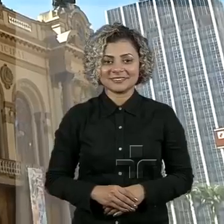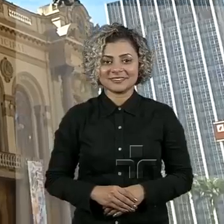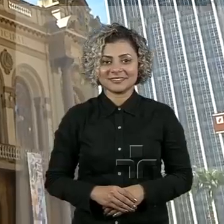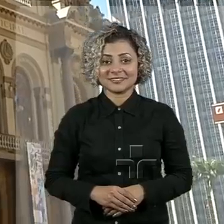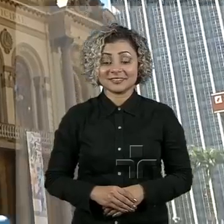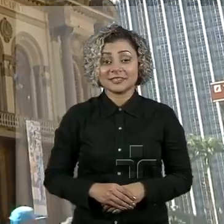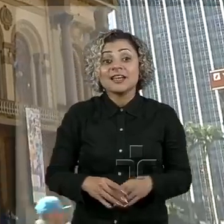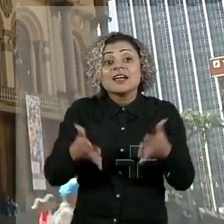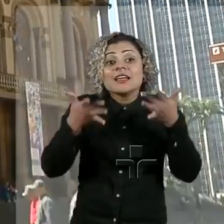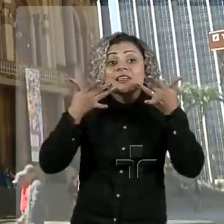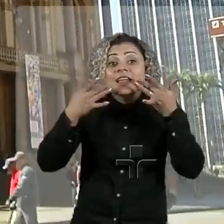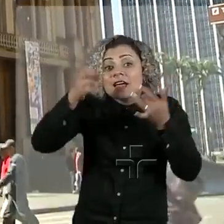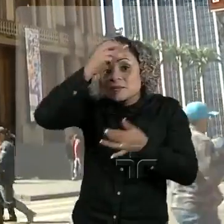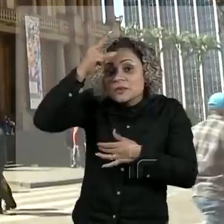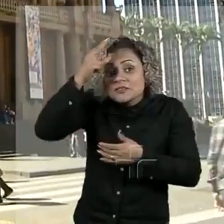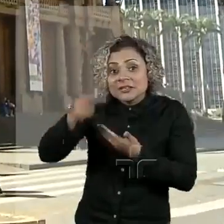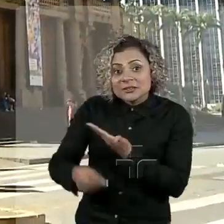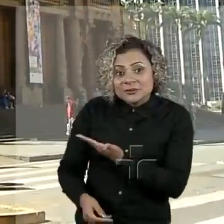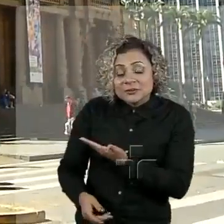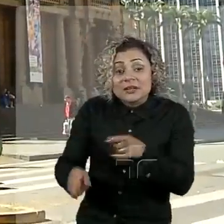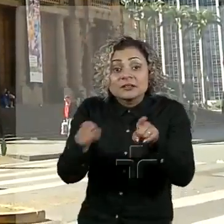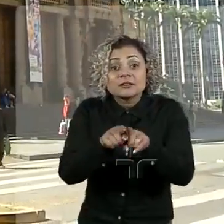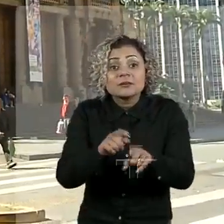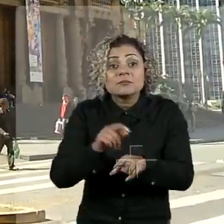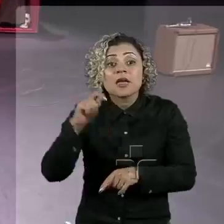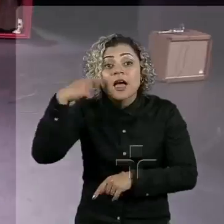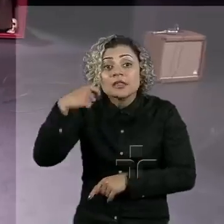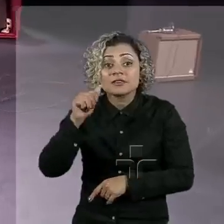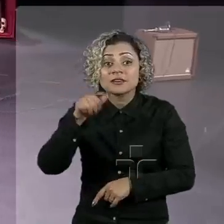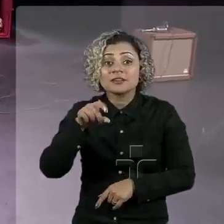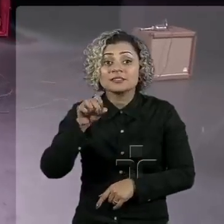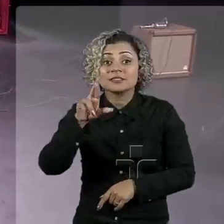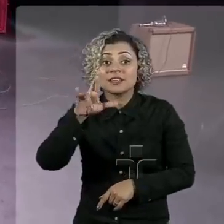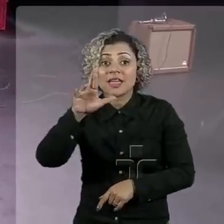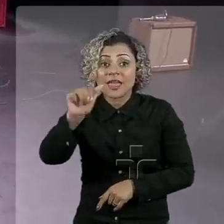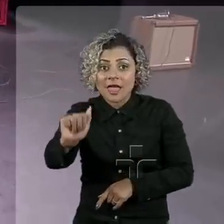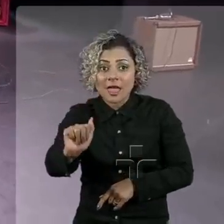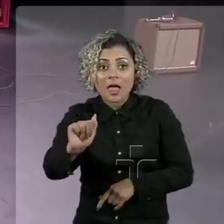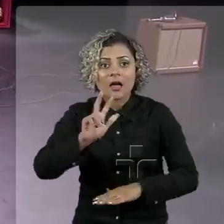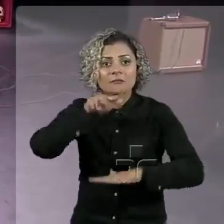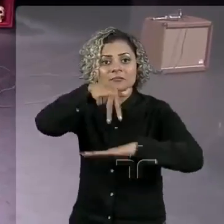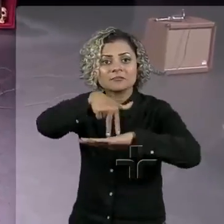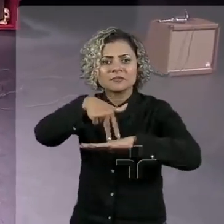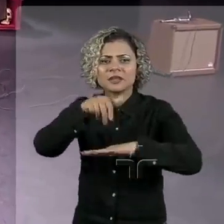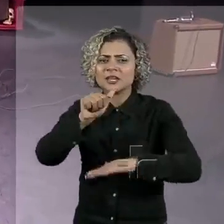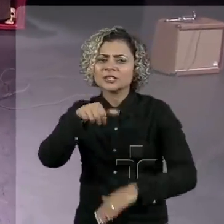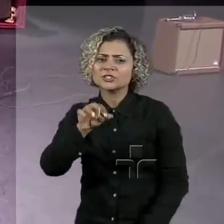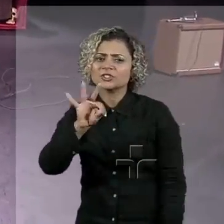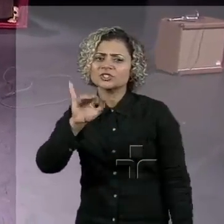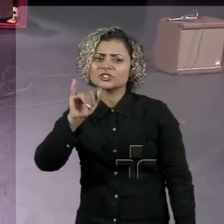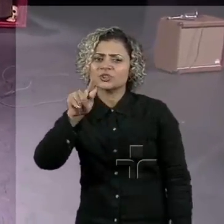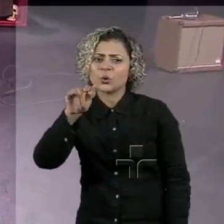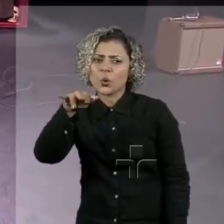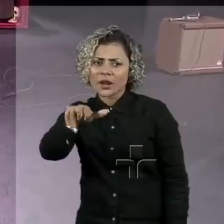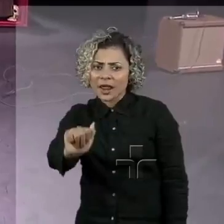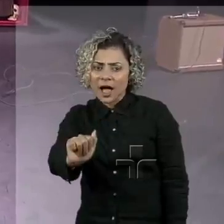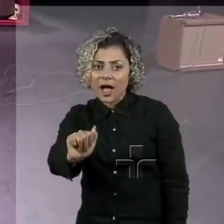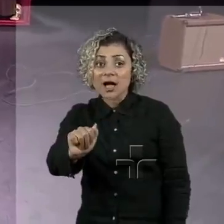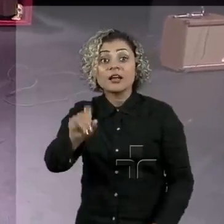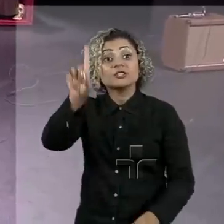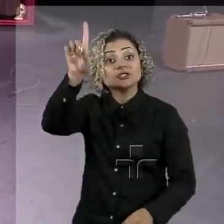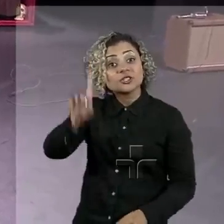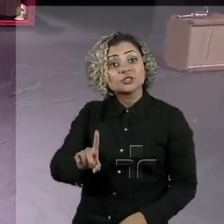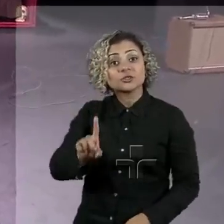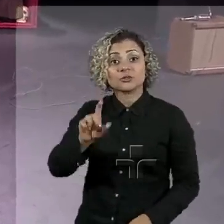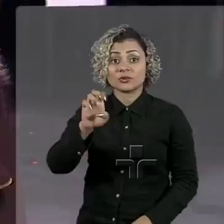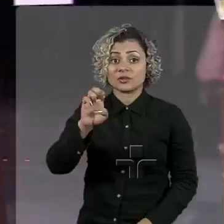No Teatro Municipal, a atriz Andréa Beltrão apresenta Antígona, de Sófocles, dirigida por